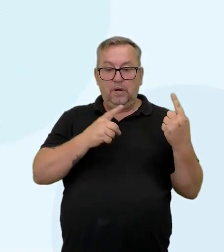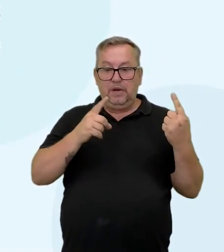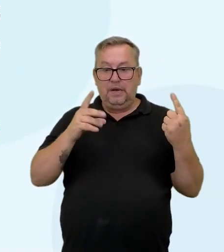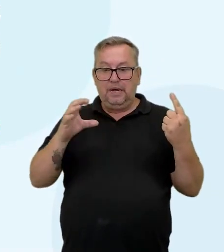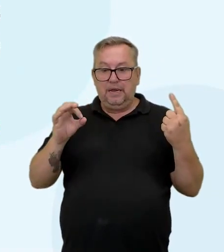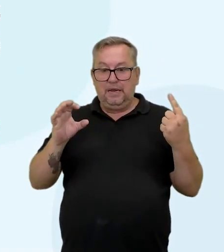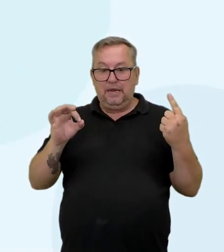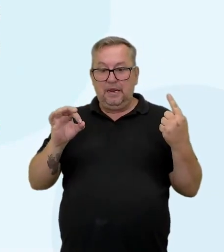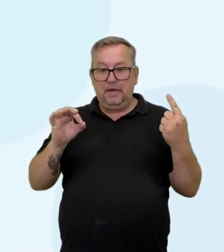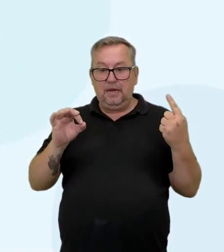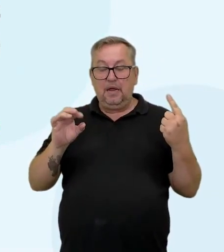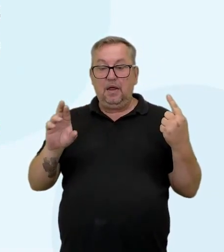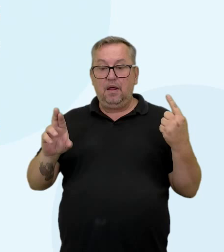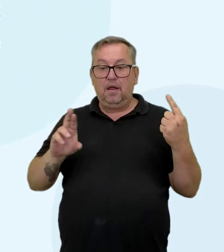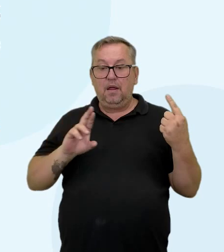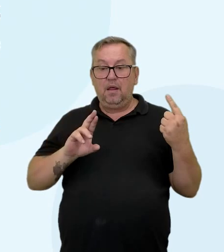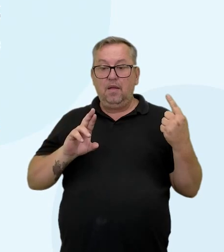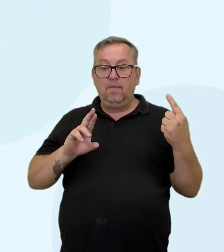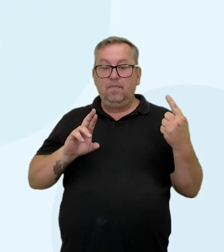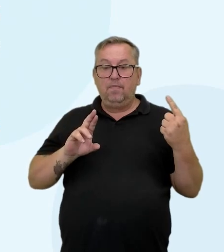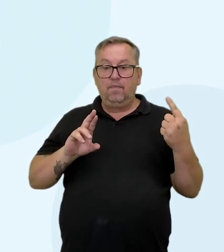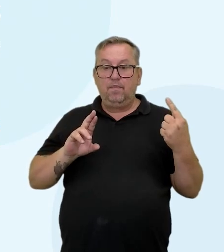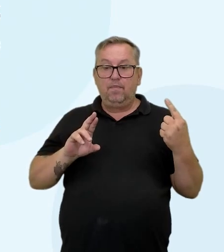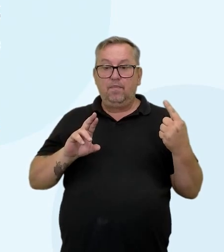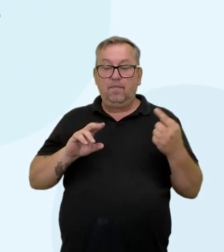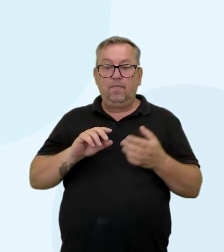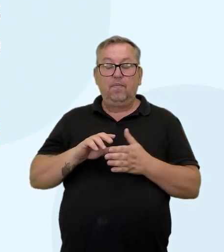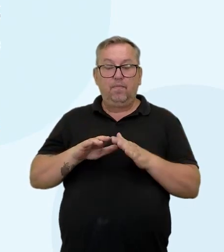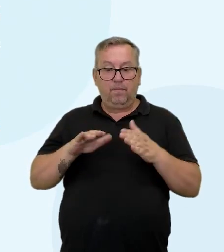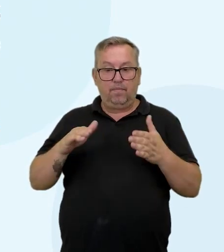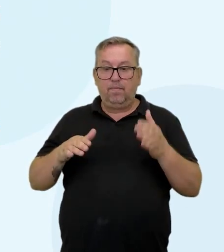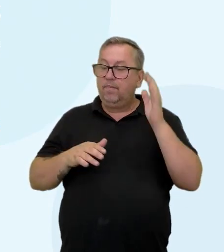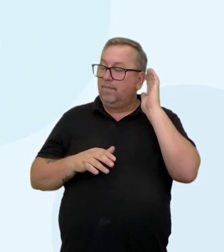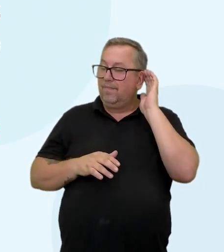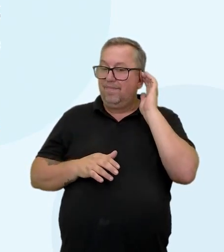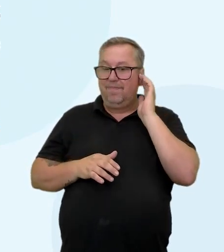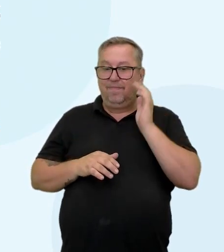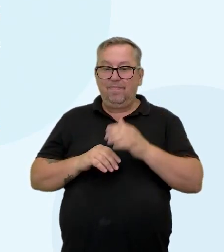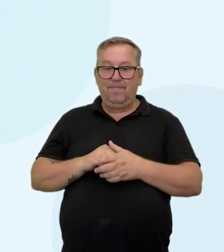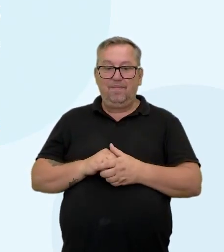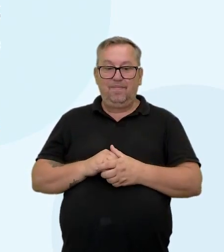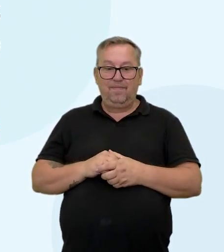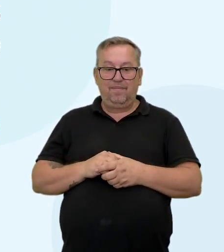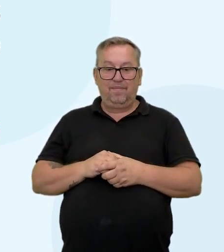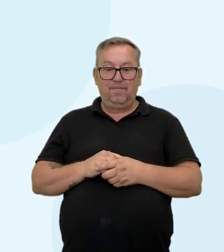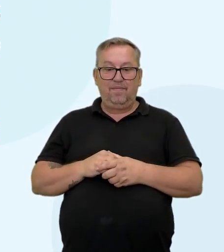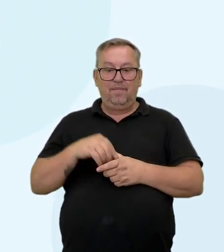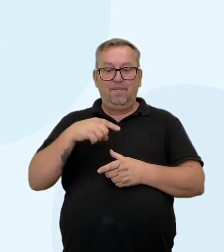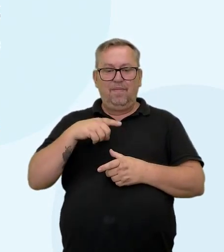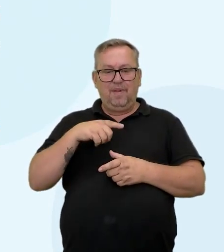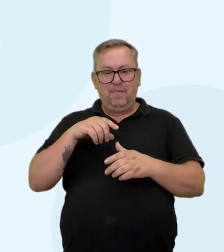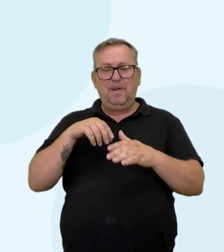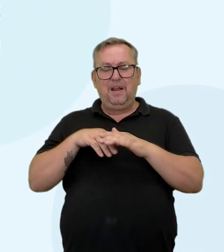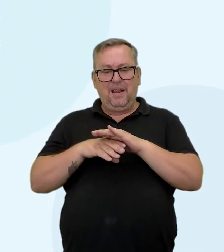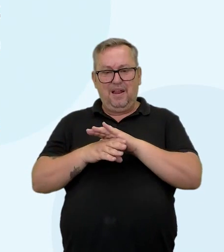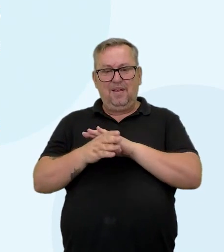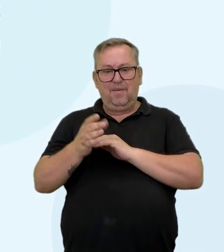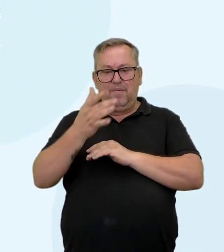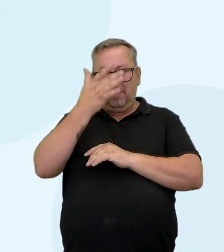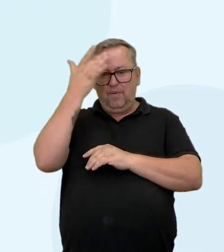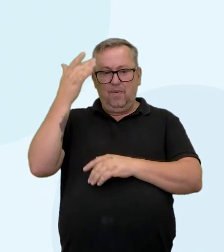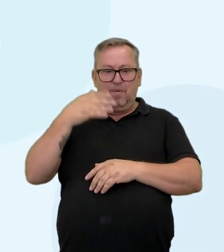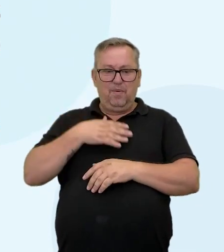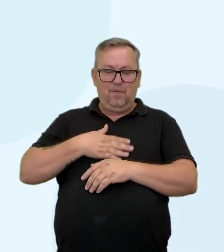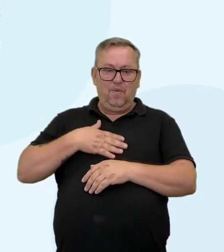e colocassem o resultado escrito na mesa. Esse problema aí, ele é bem clássico, né? O pessoal que gosta